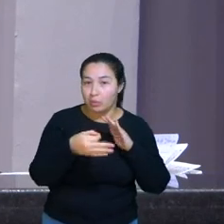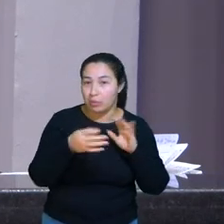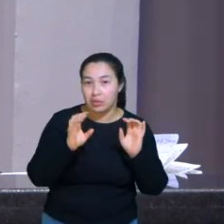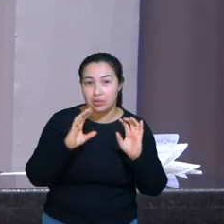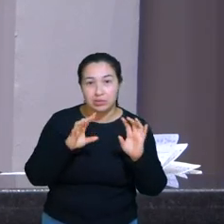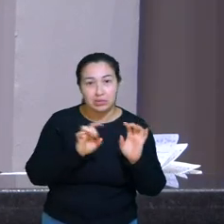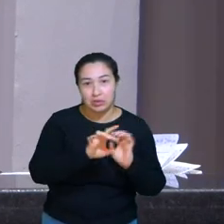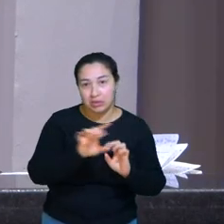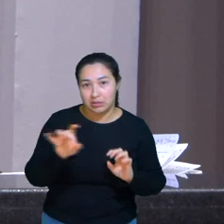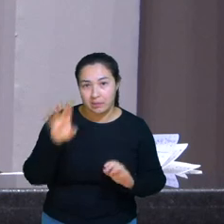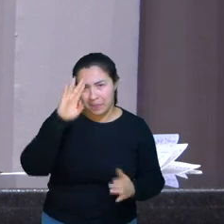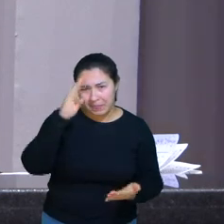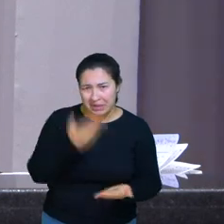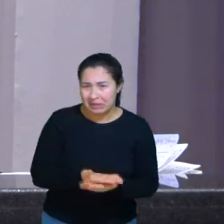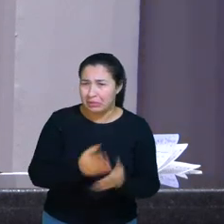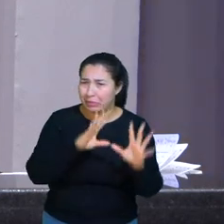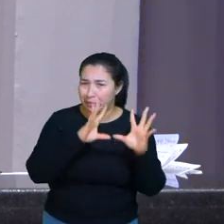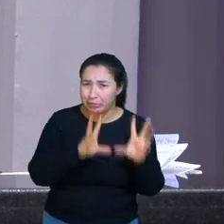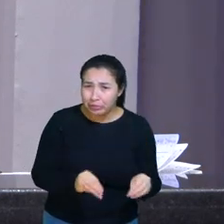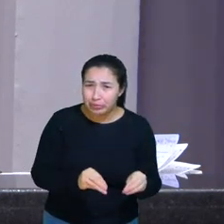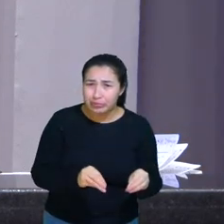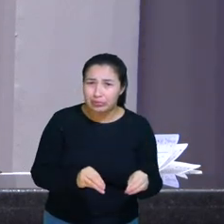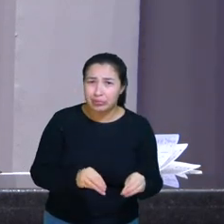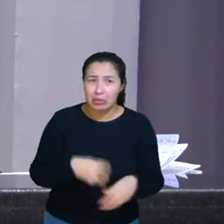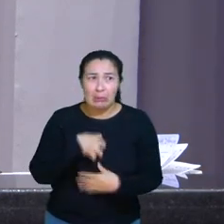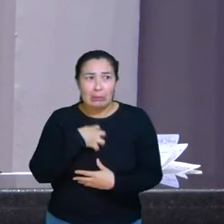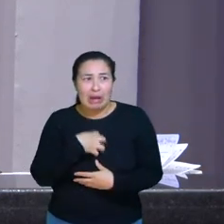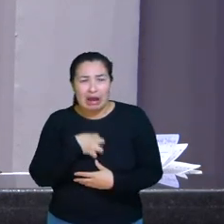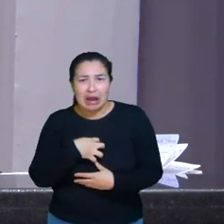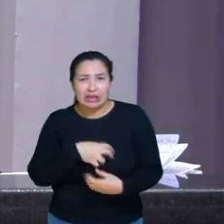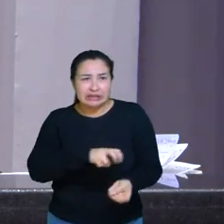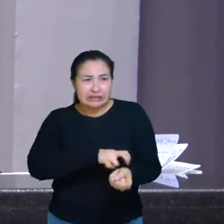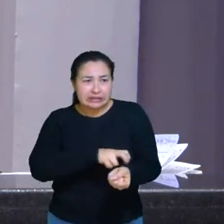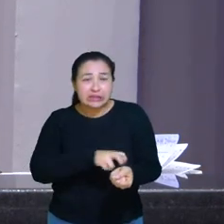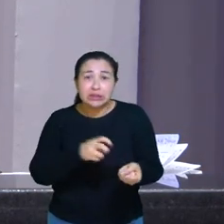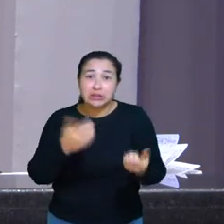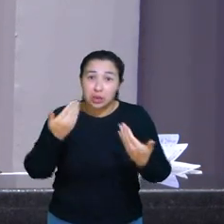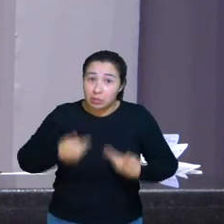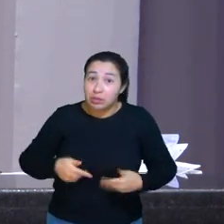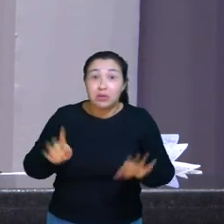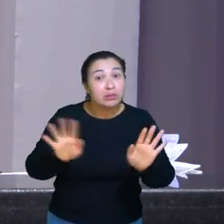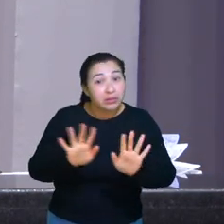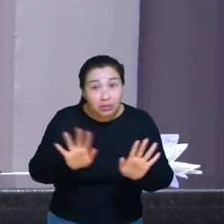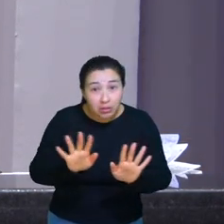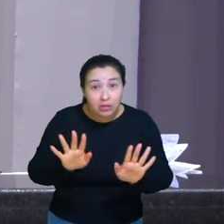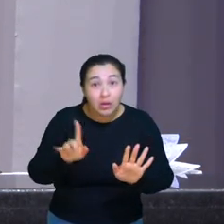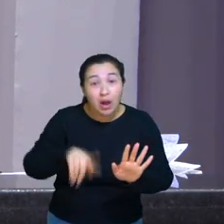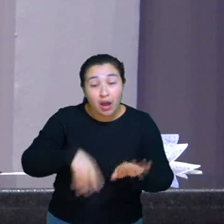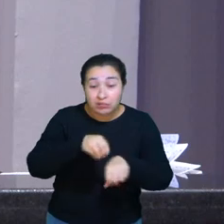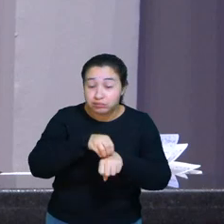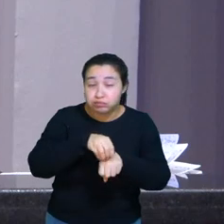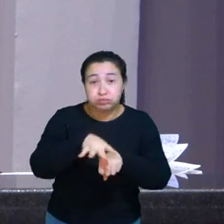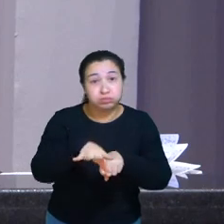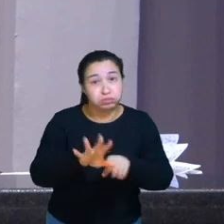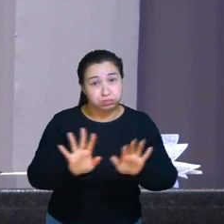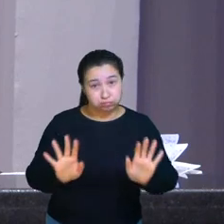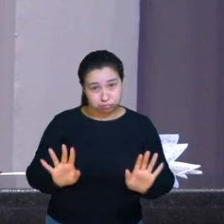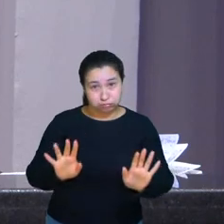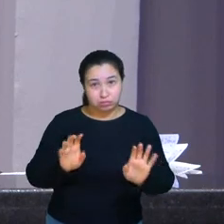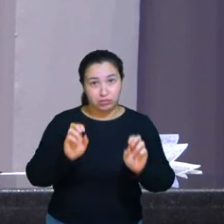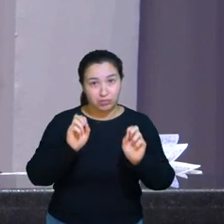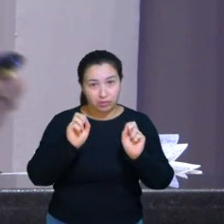acredite em tudo que disser e não fiquem brab comigo com o que eu disser são sugestões para vocês levarem em consideração